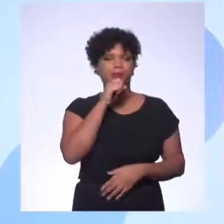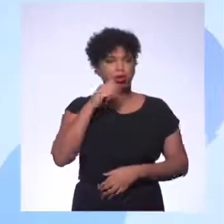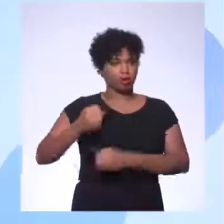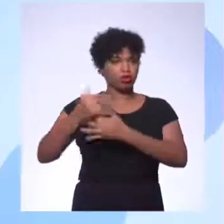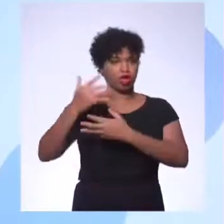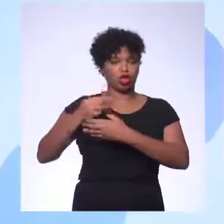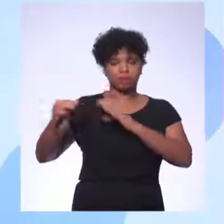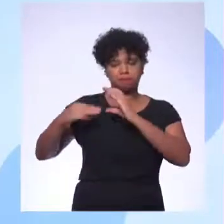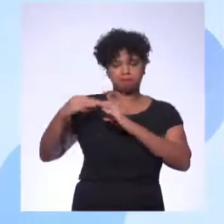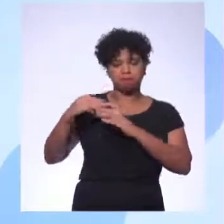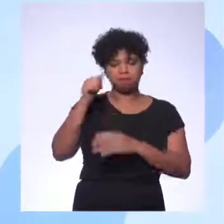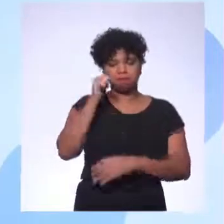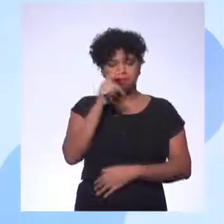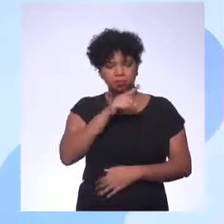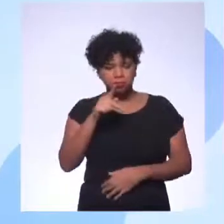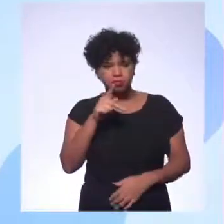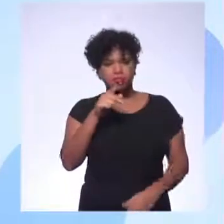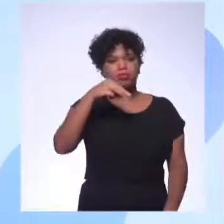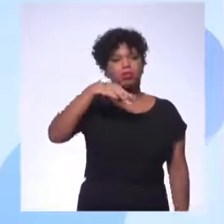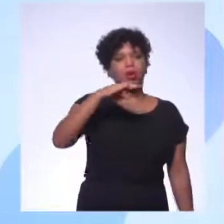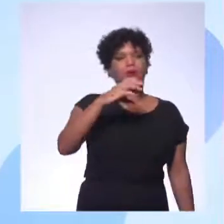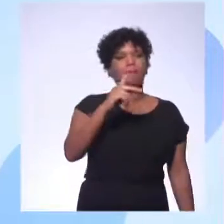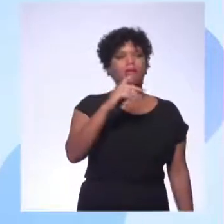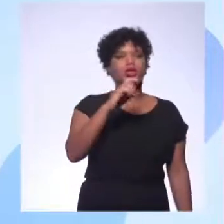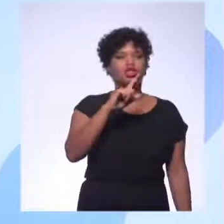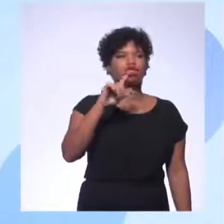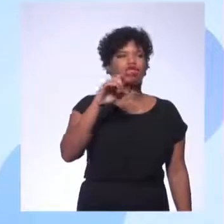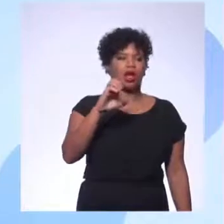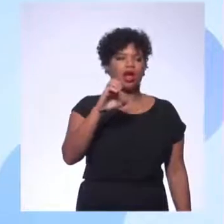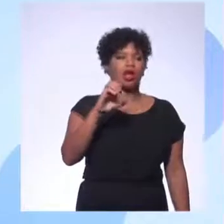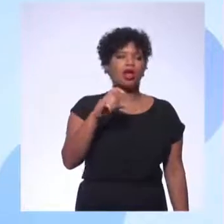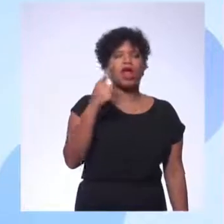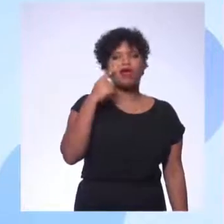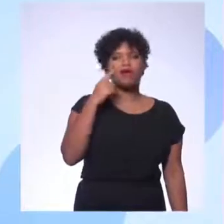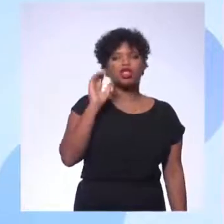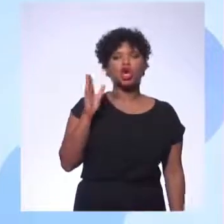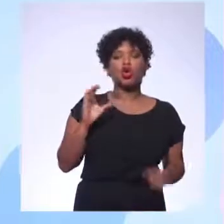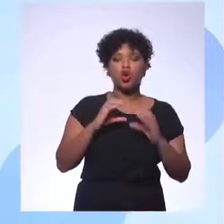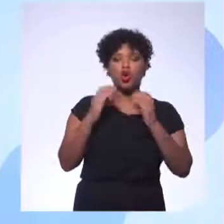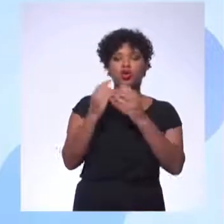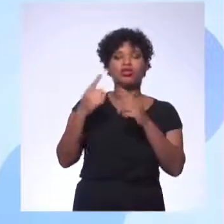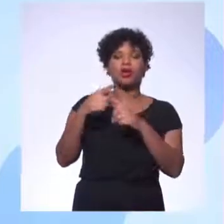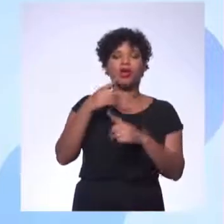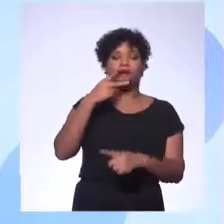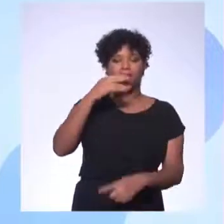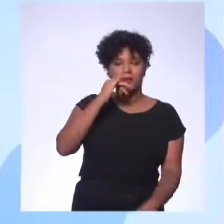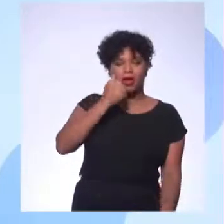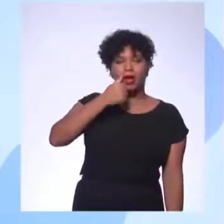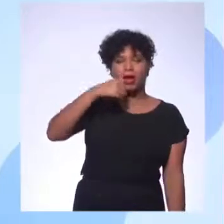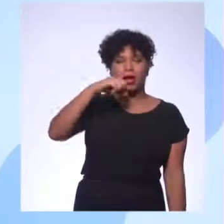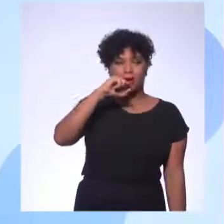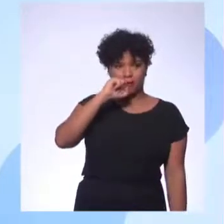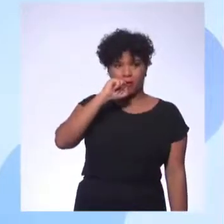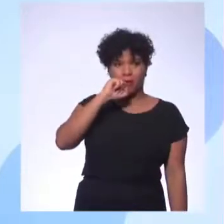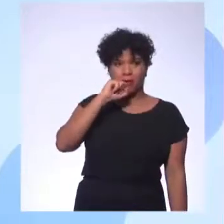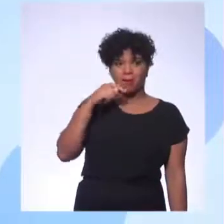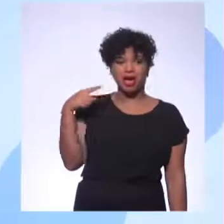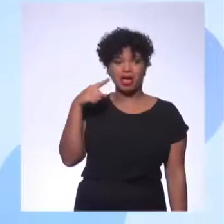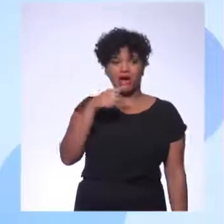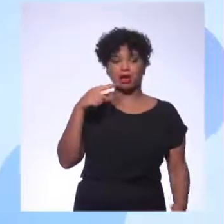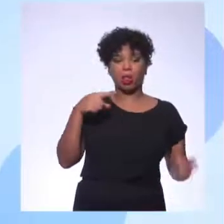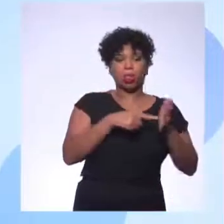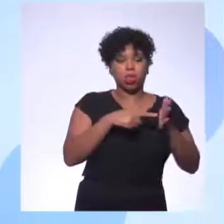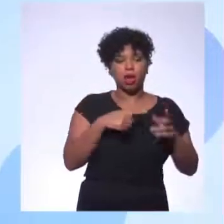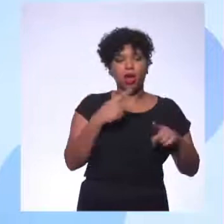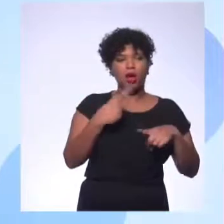Vamos ver mais alguém aqui. A Promichele colocou, vi um trabalho apresentado no Congresso, um caso que os pais foram penalizados pela atitude do filho, pois não havia devida supervisão e o